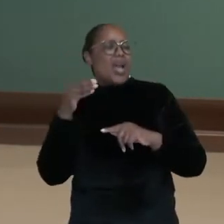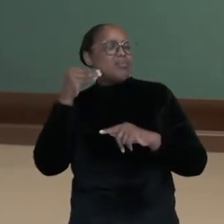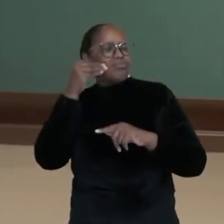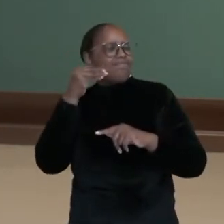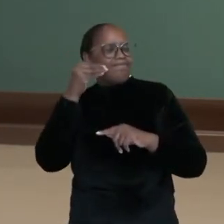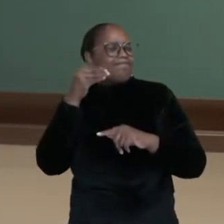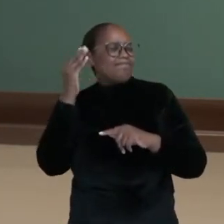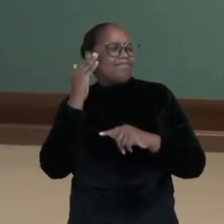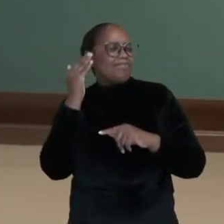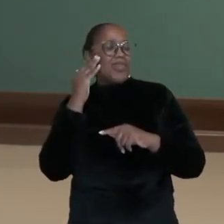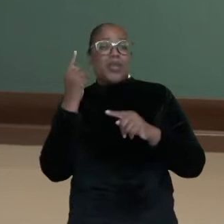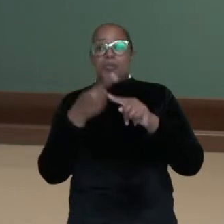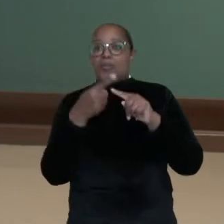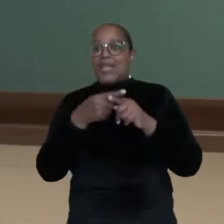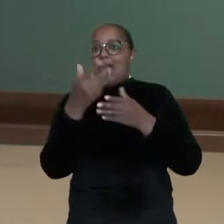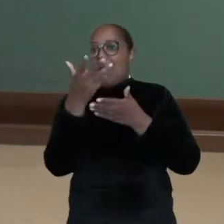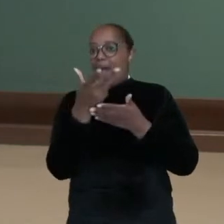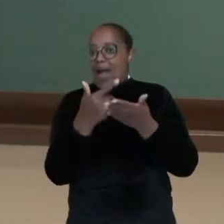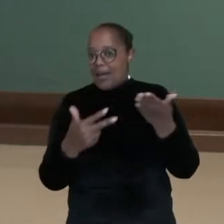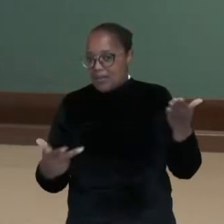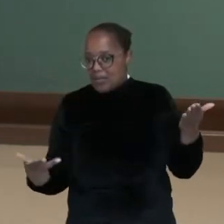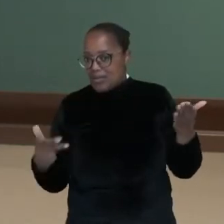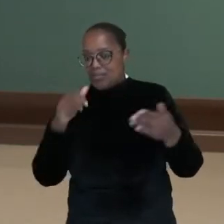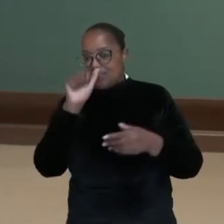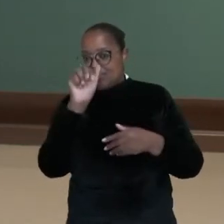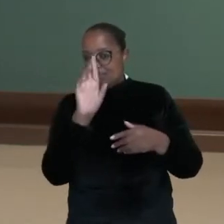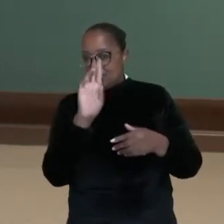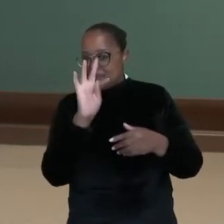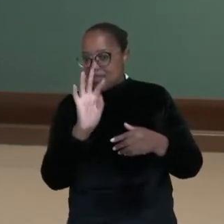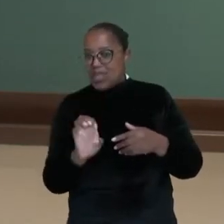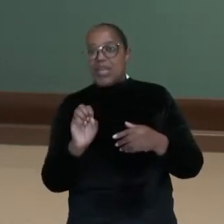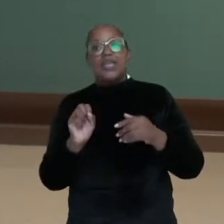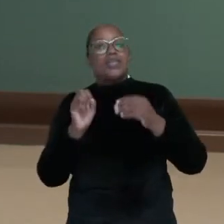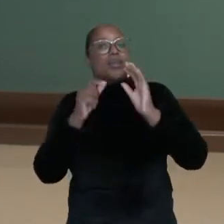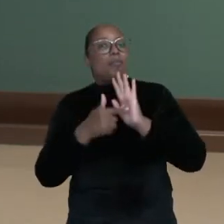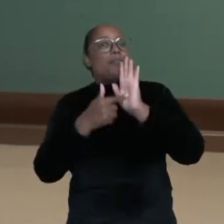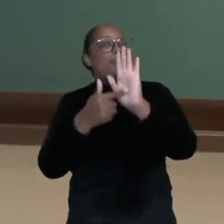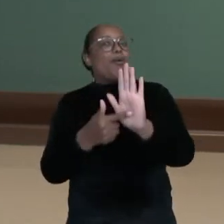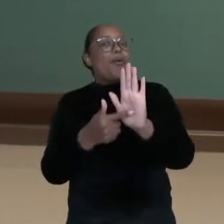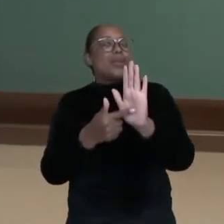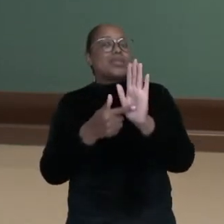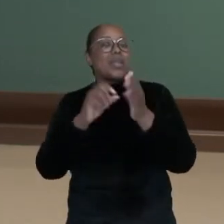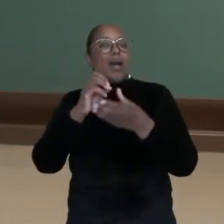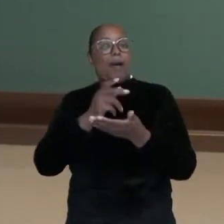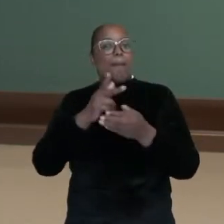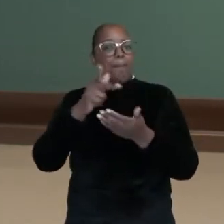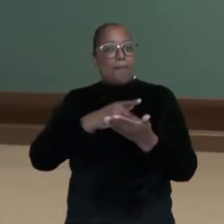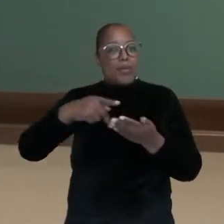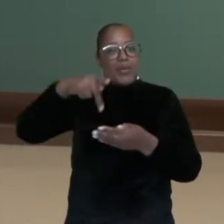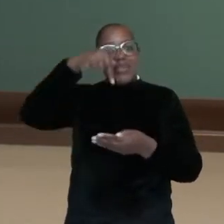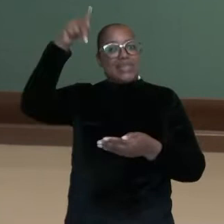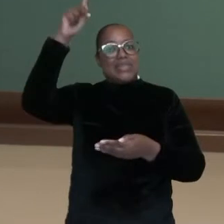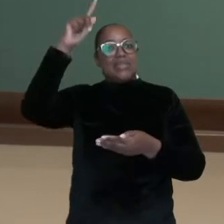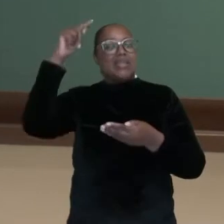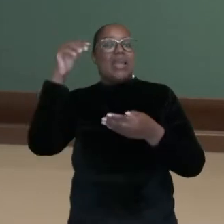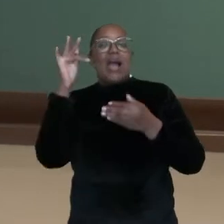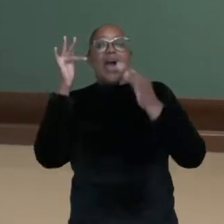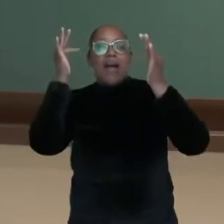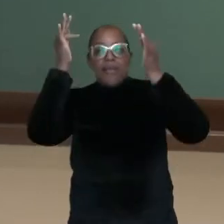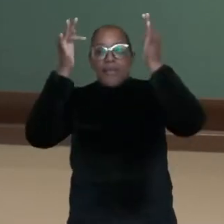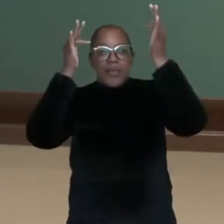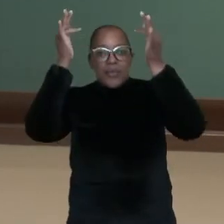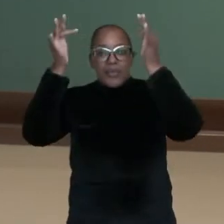que a arte é reflexiva, né? O livro, ele traz a arte, a poesia, a literatura, a filosofia